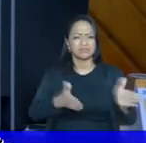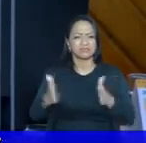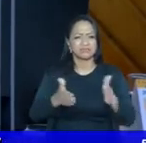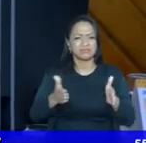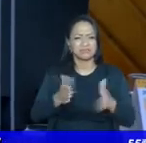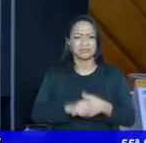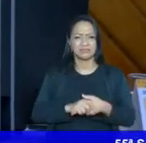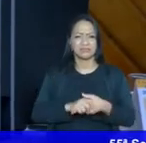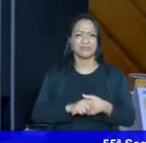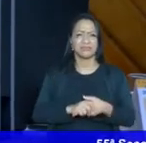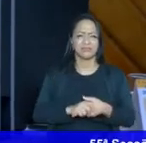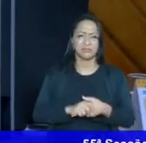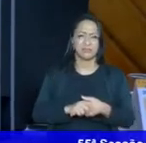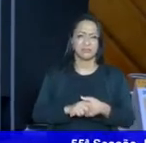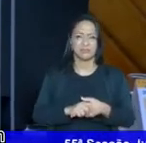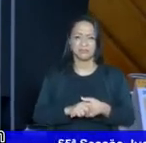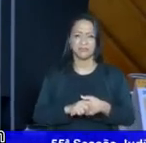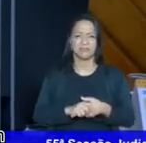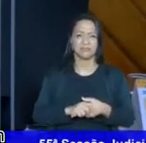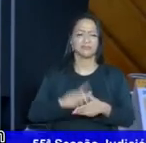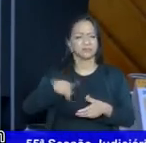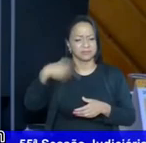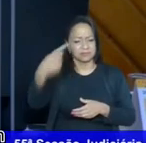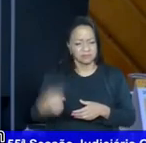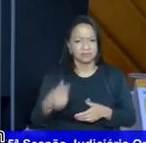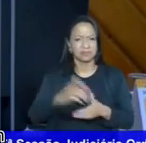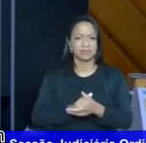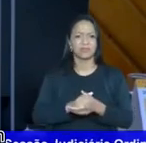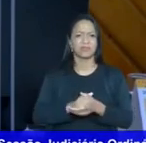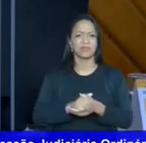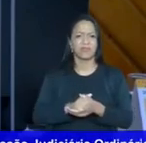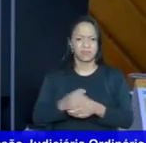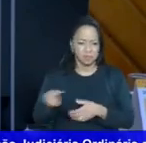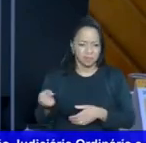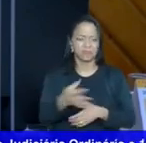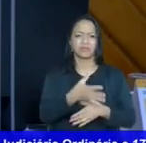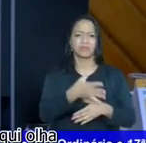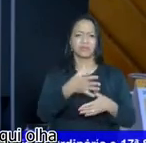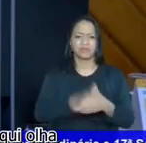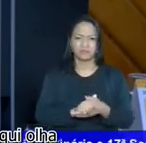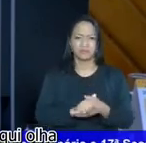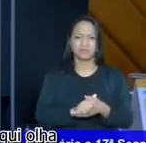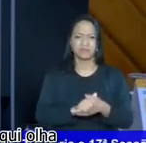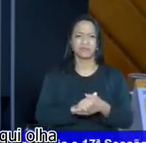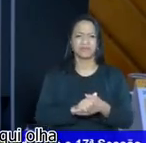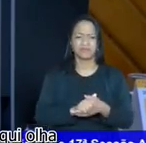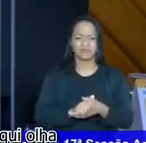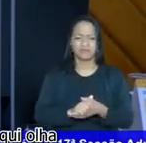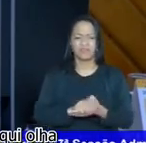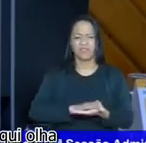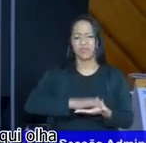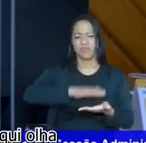Então, tempestivo, dentro do prazo. Mas depois disso ainda foi apresentado mais um calhamaço de documentos, não